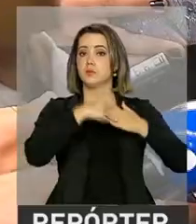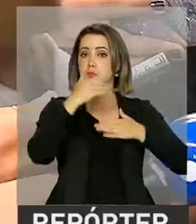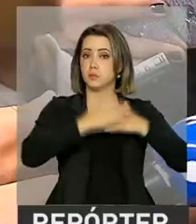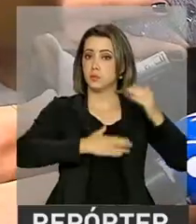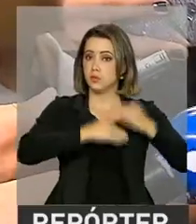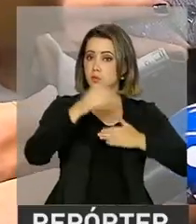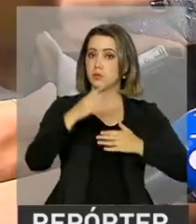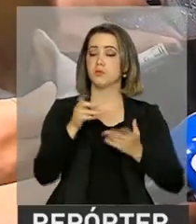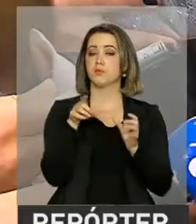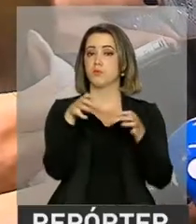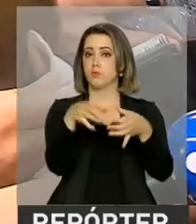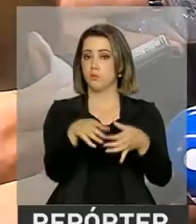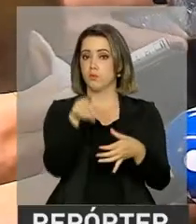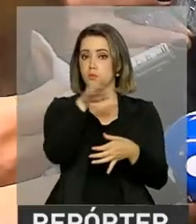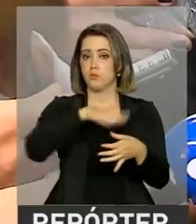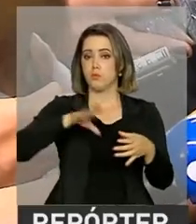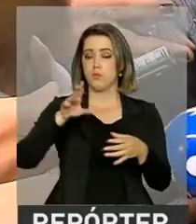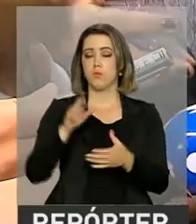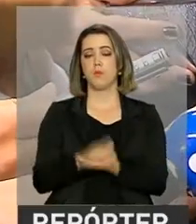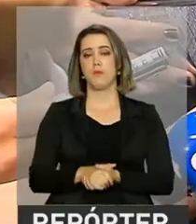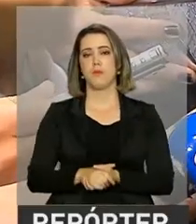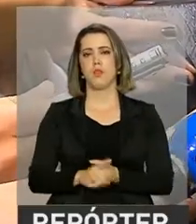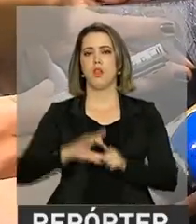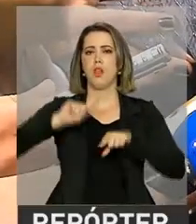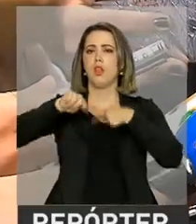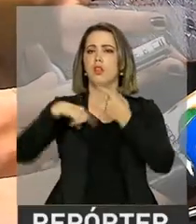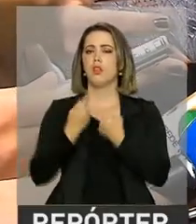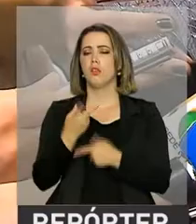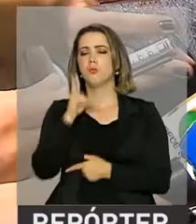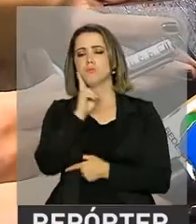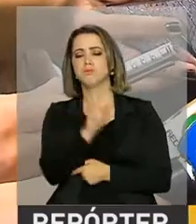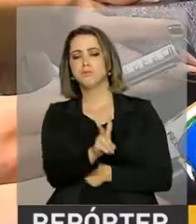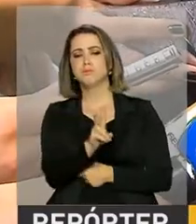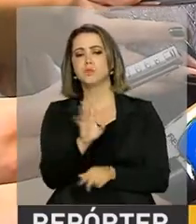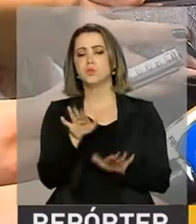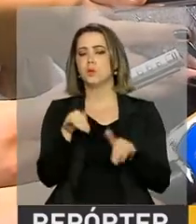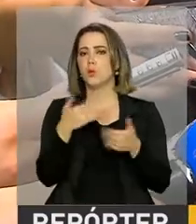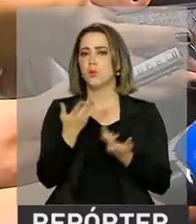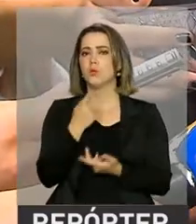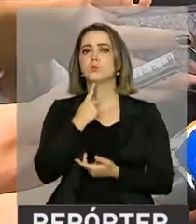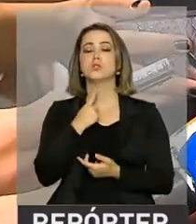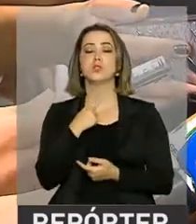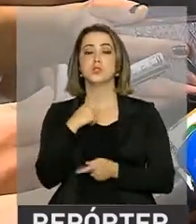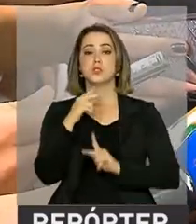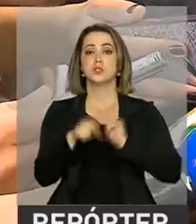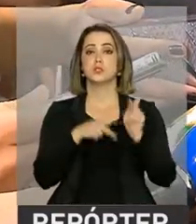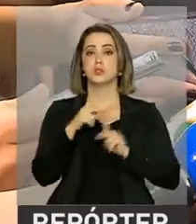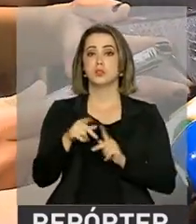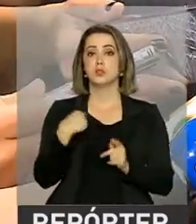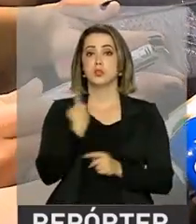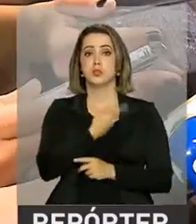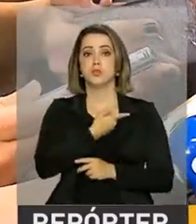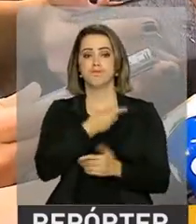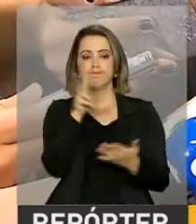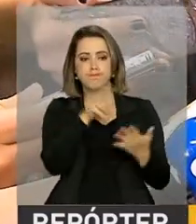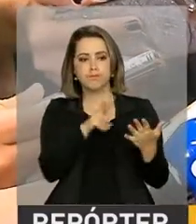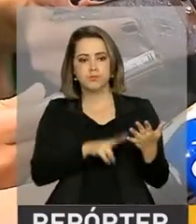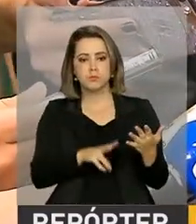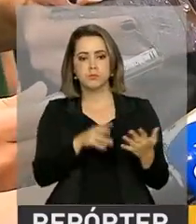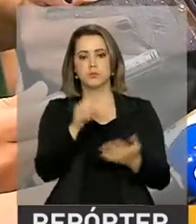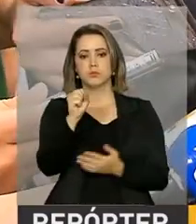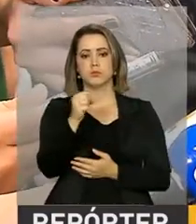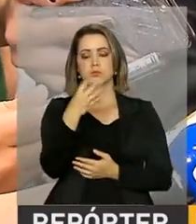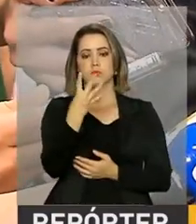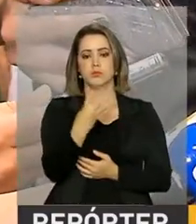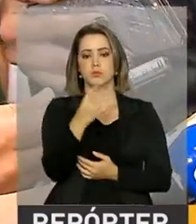e ao fim é desse processo de ouvir a sociedade nós nos debruçamos sobre os 840